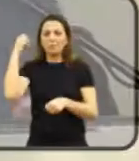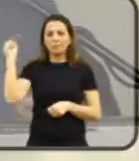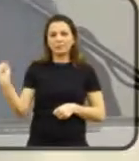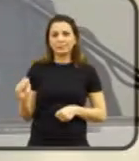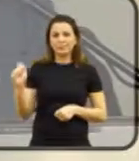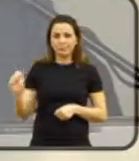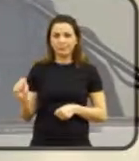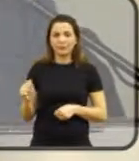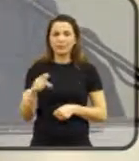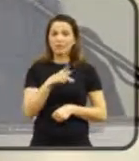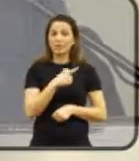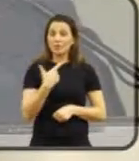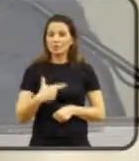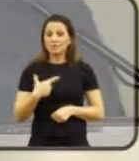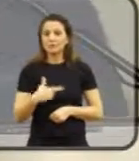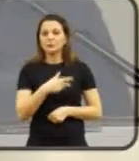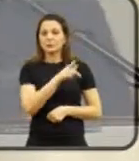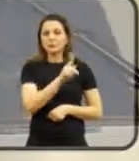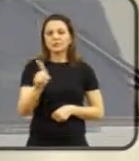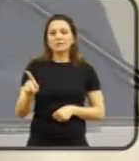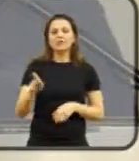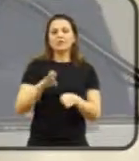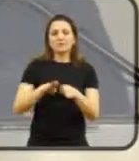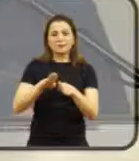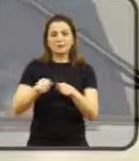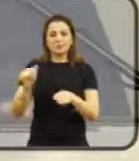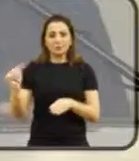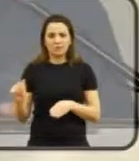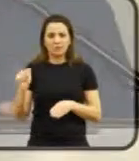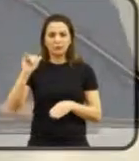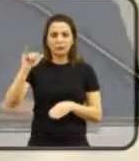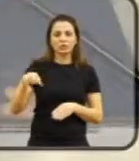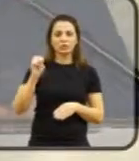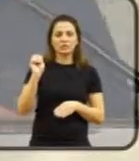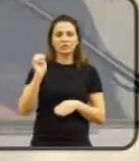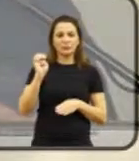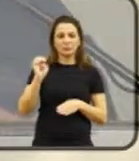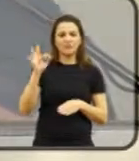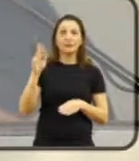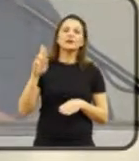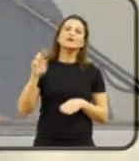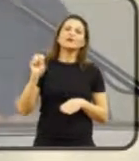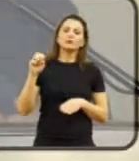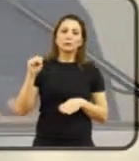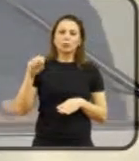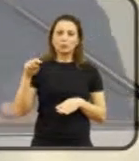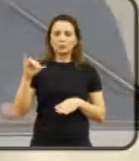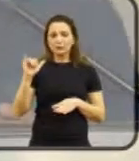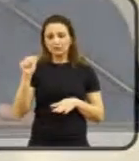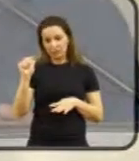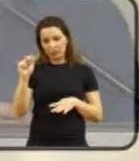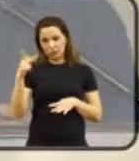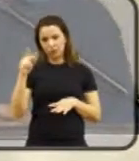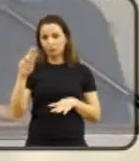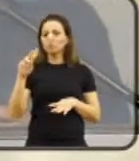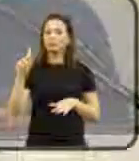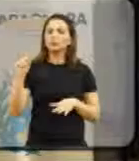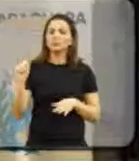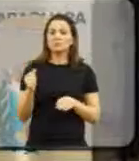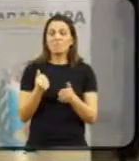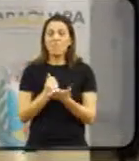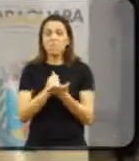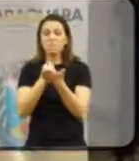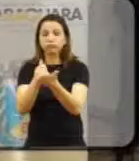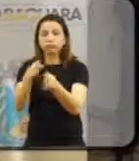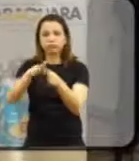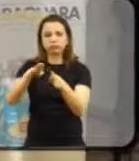Araraquara. O vice-presidente da Câmara Municipal de Araraquara, vereador Jefferson Yachuda, reitera o apoio da Câmara a projetos